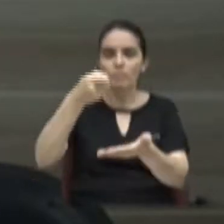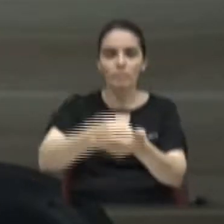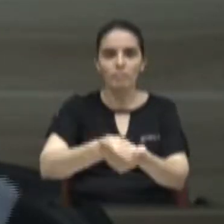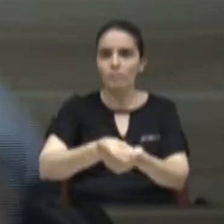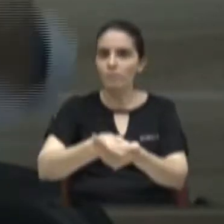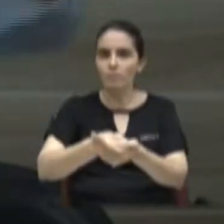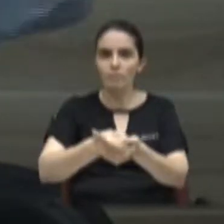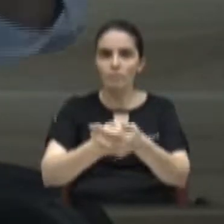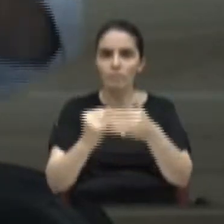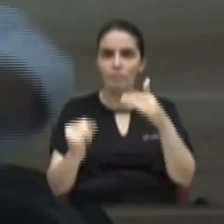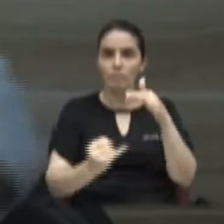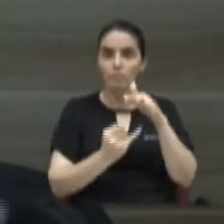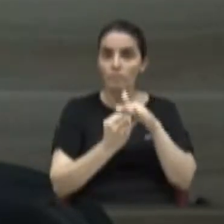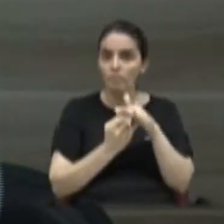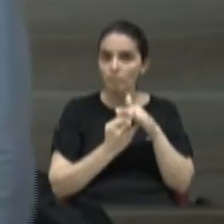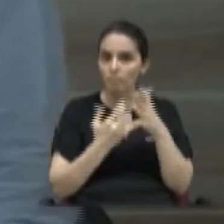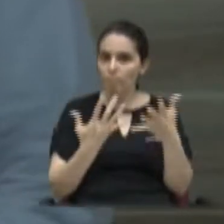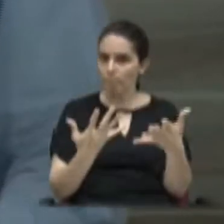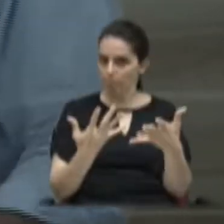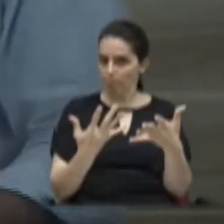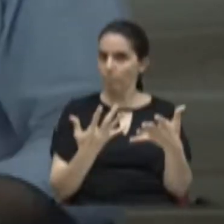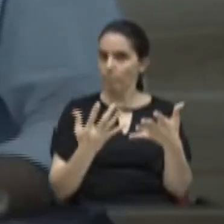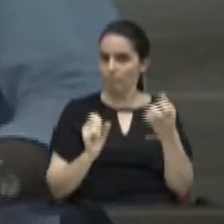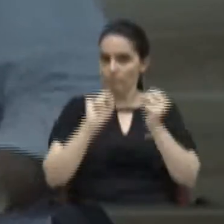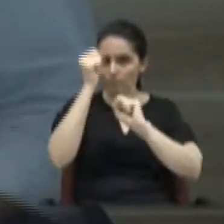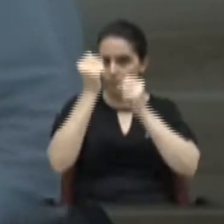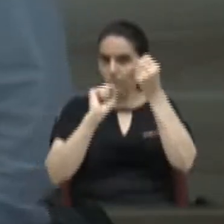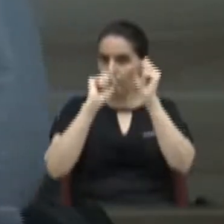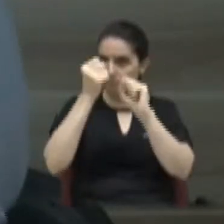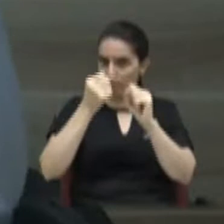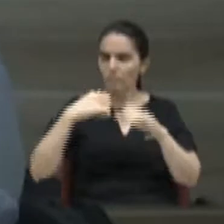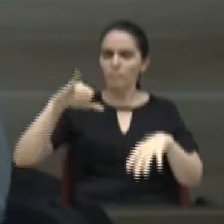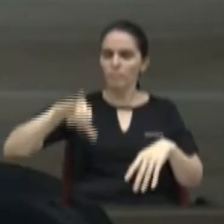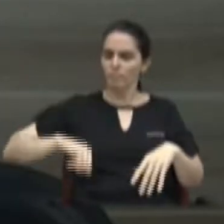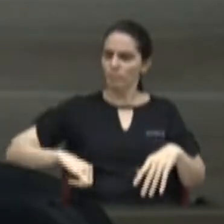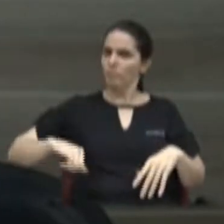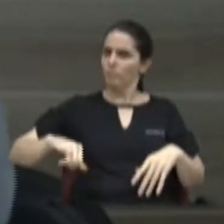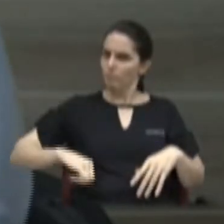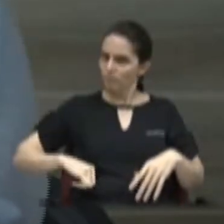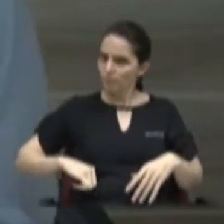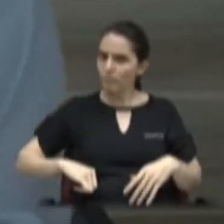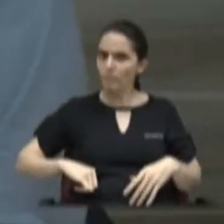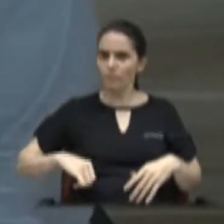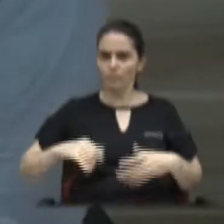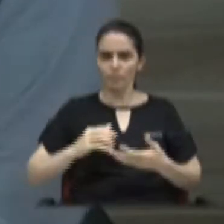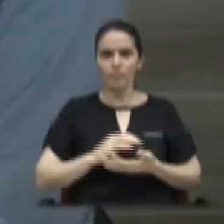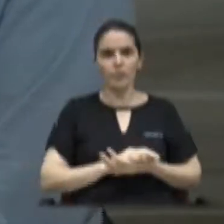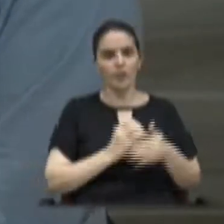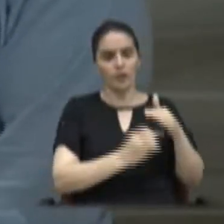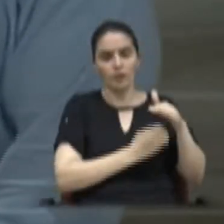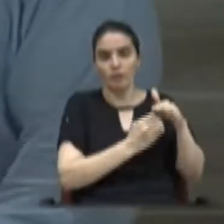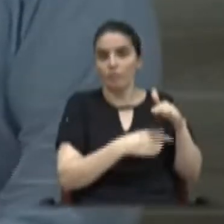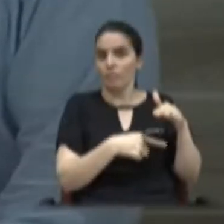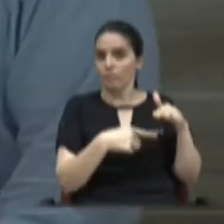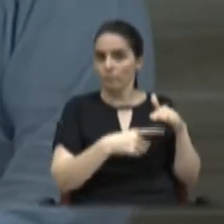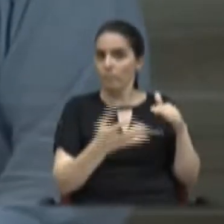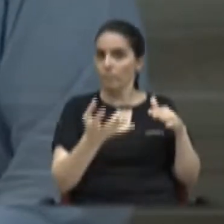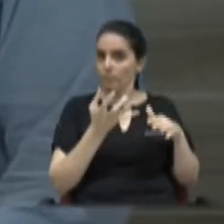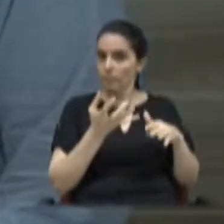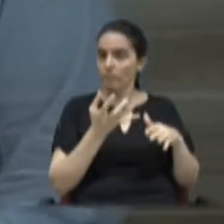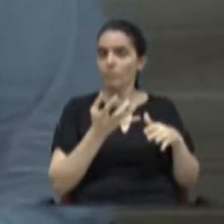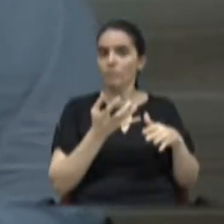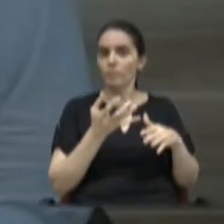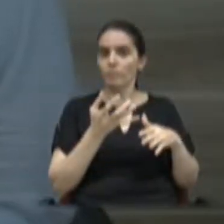A indústria sangrando. Então a gente quer empresa prestadora de serviço. A gente quer pelo menos uma